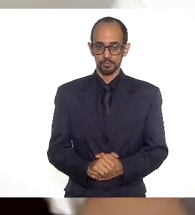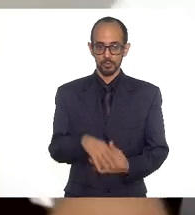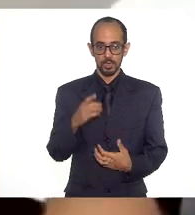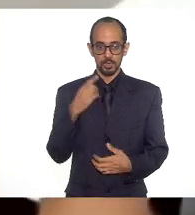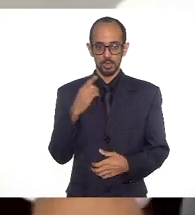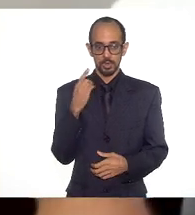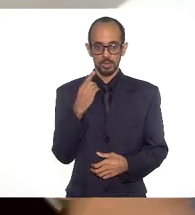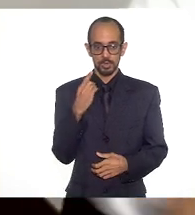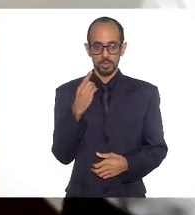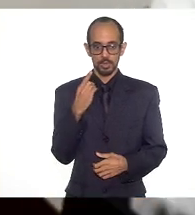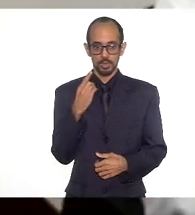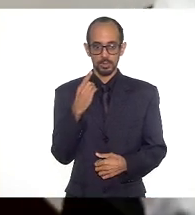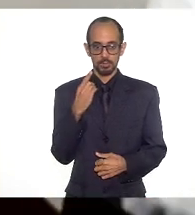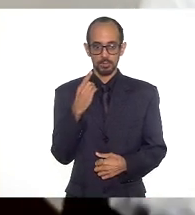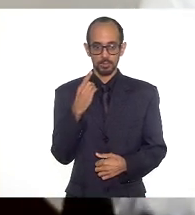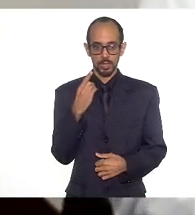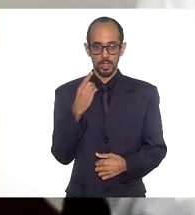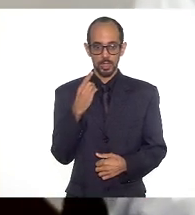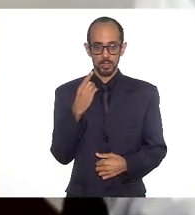Deputado doutor Deodalto.